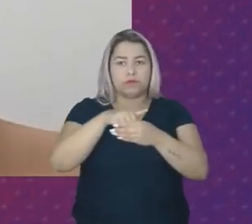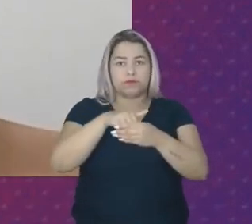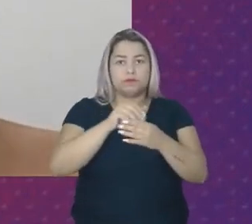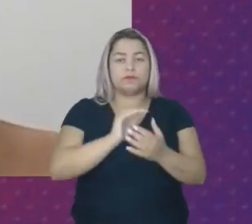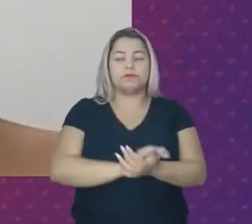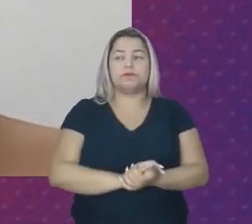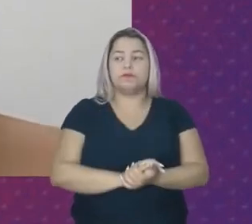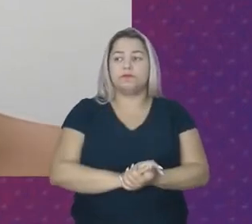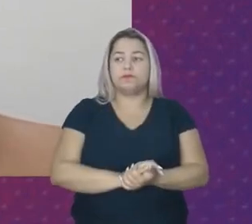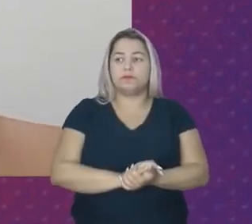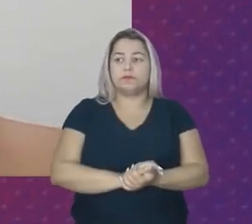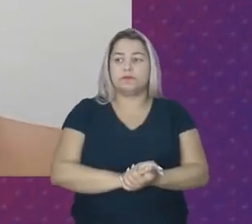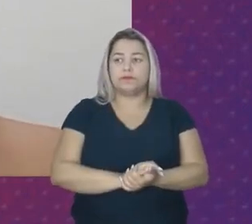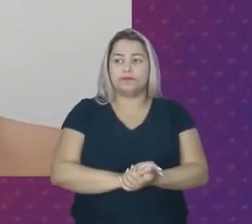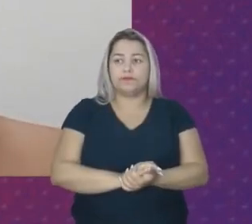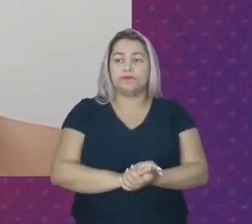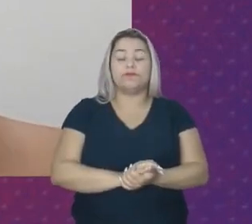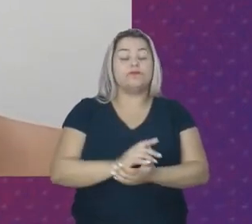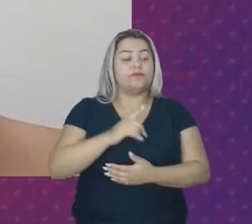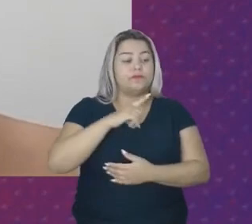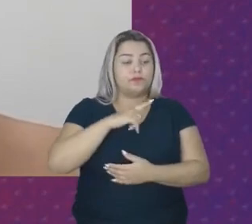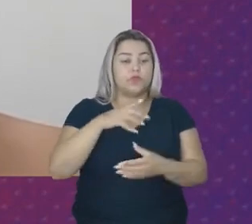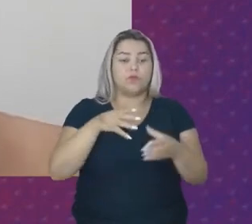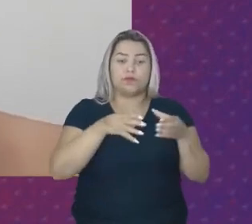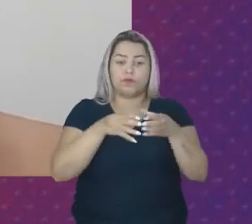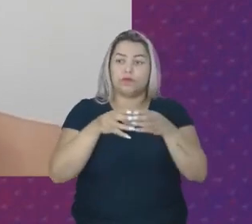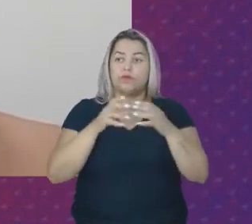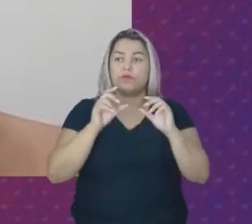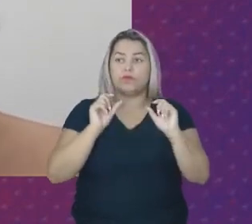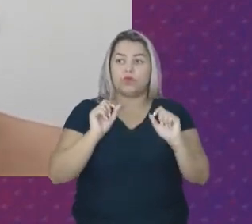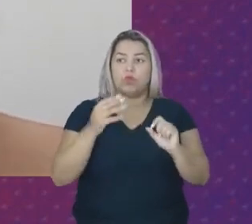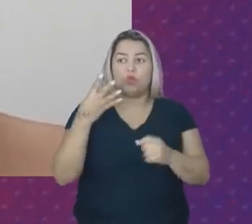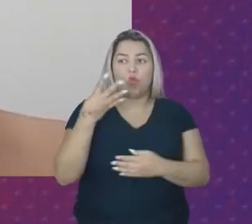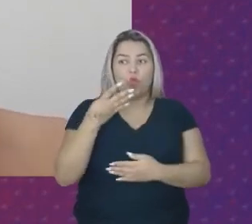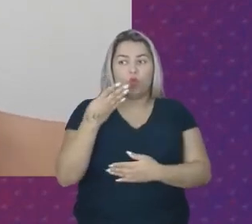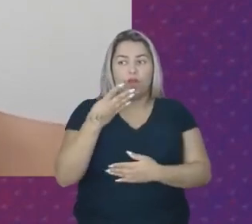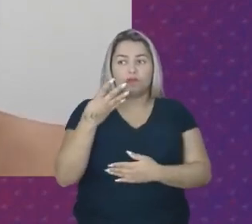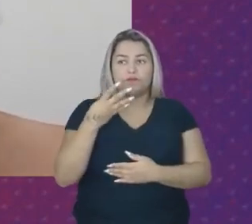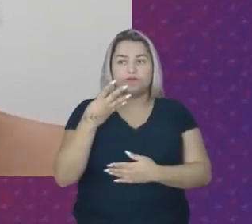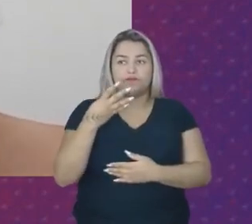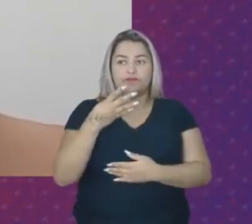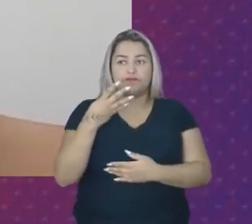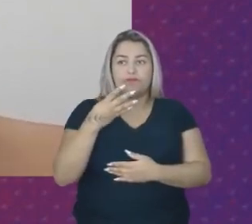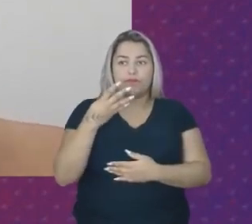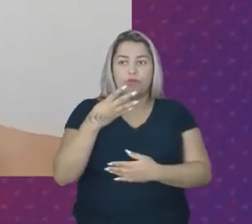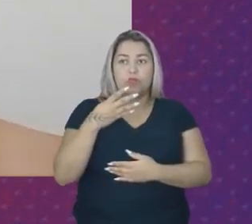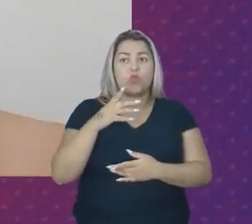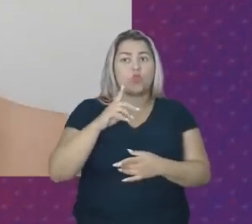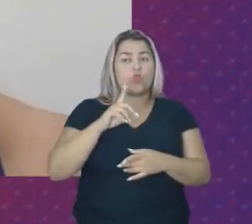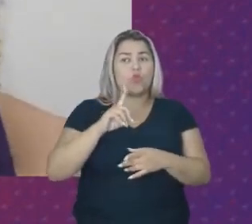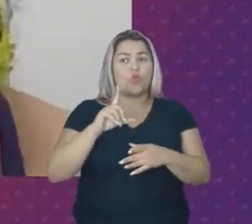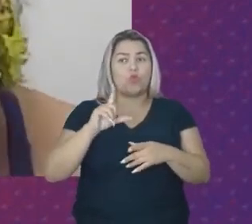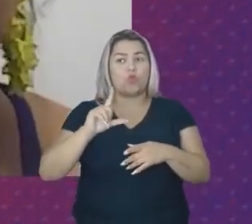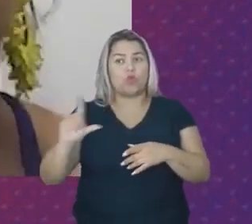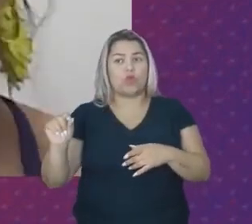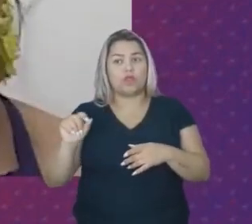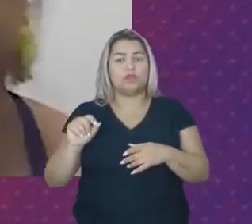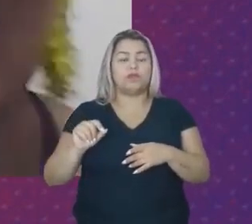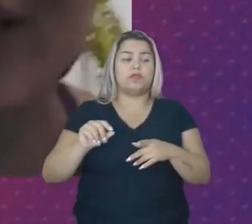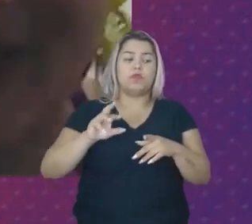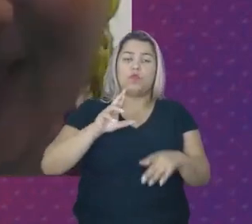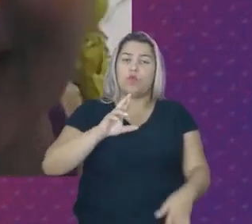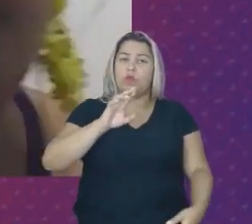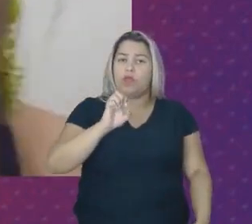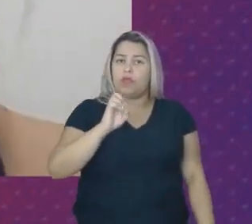Né? A gente também tem o arquétipo, no quarto lugar aí, que é o fora da lei. Né? Quarto lugar não,